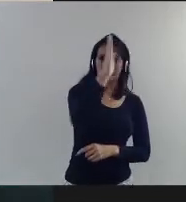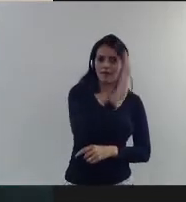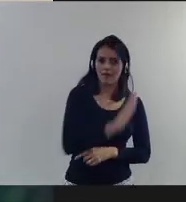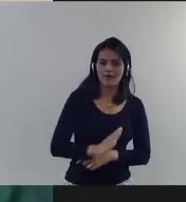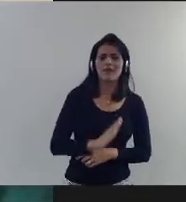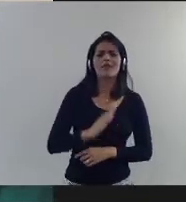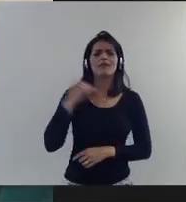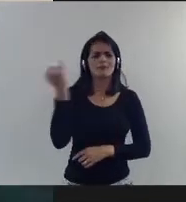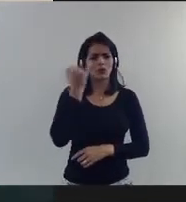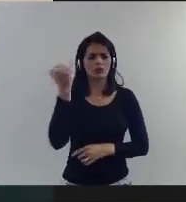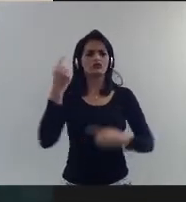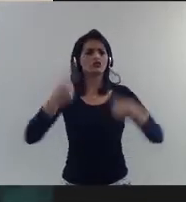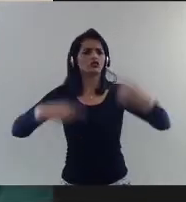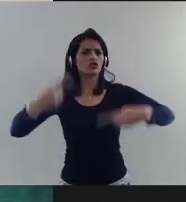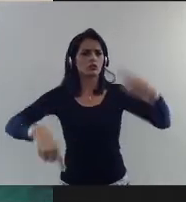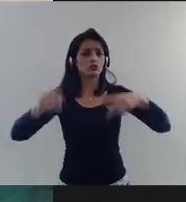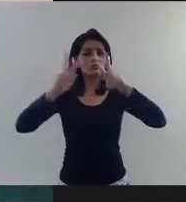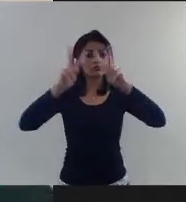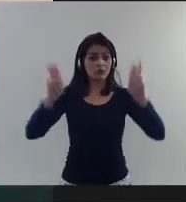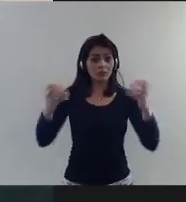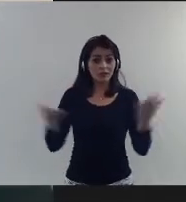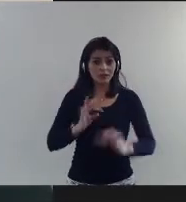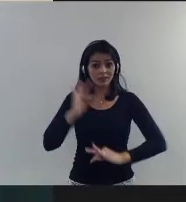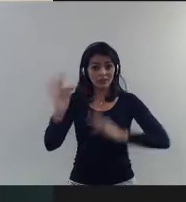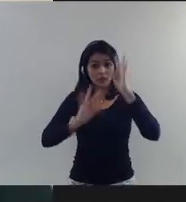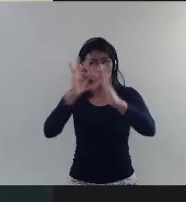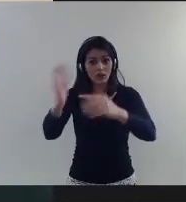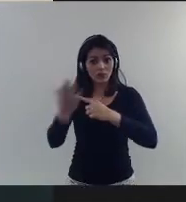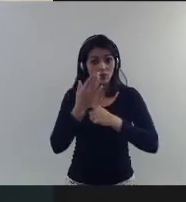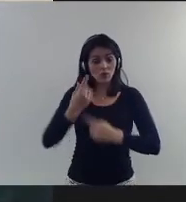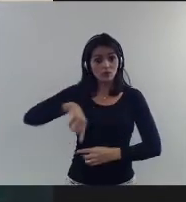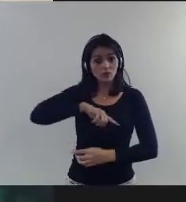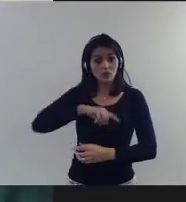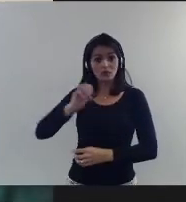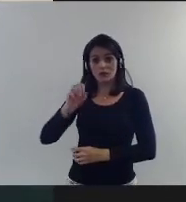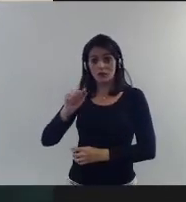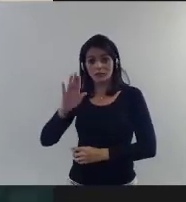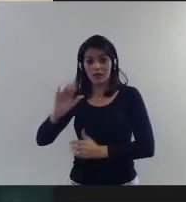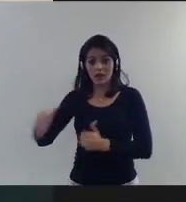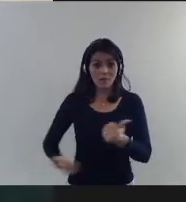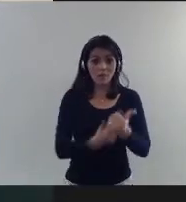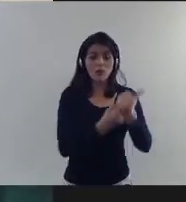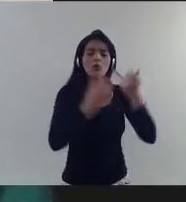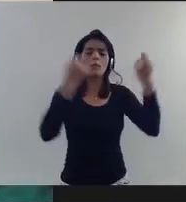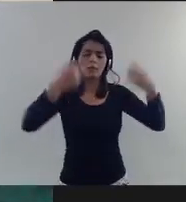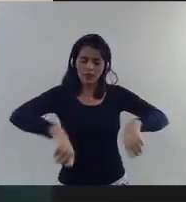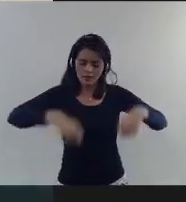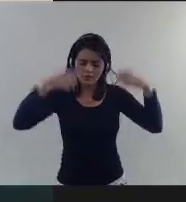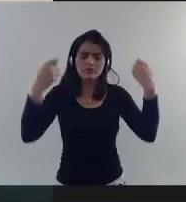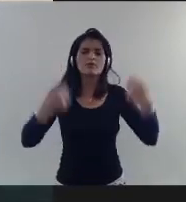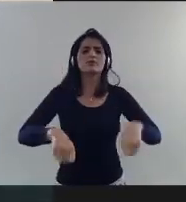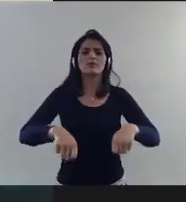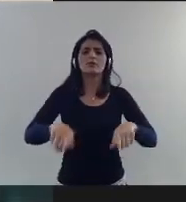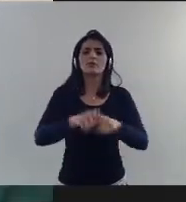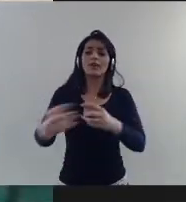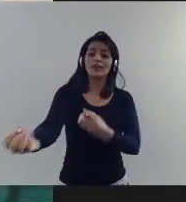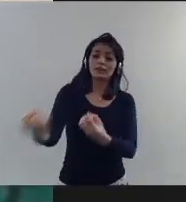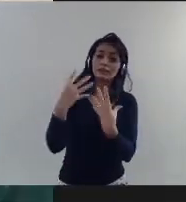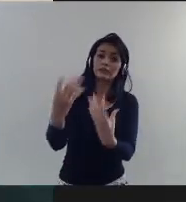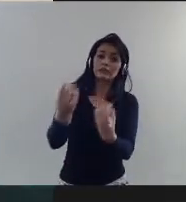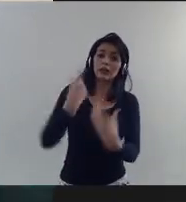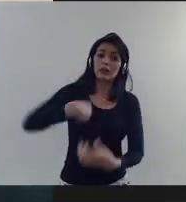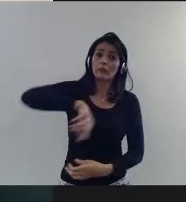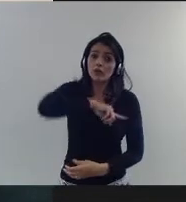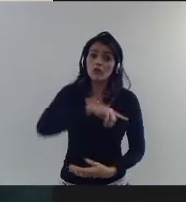essa discussão, esse tema, porque precisamos do apoio da nossa instituição mais ainda, e nos ensinar mesmo,